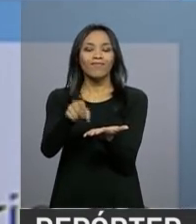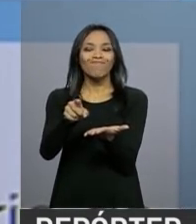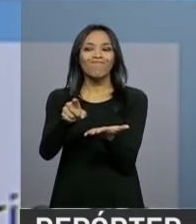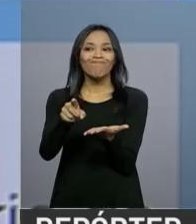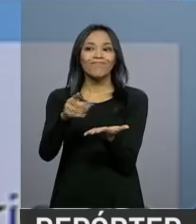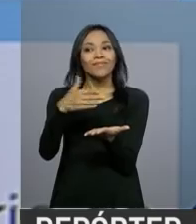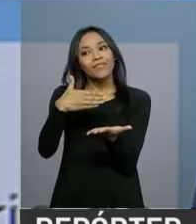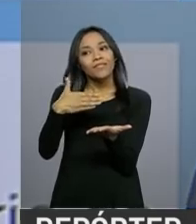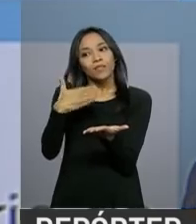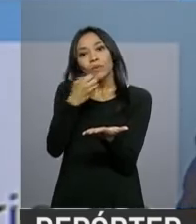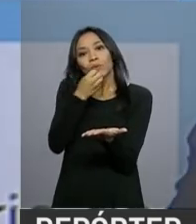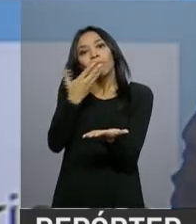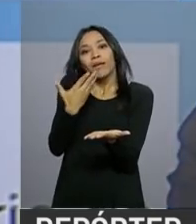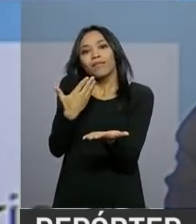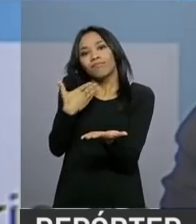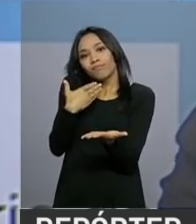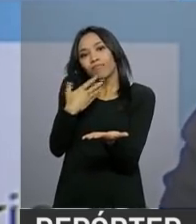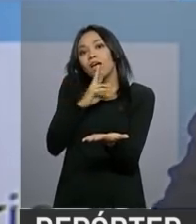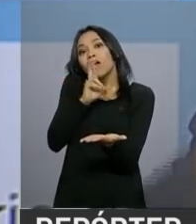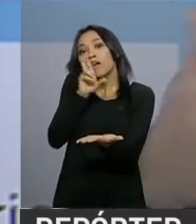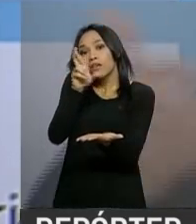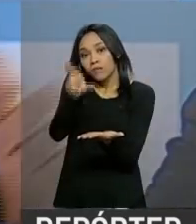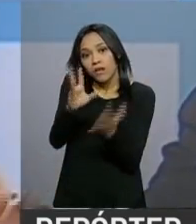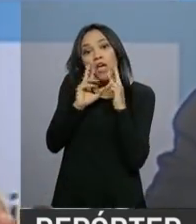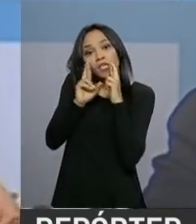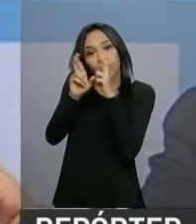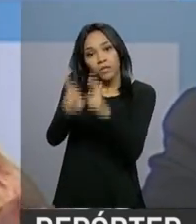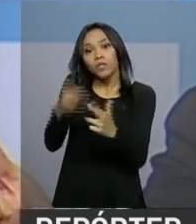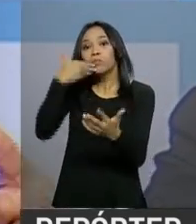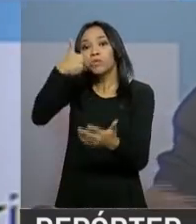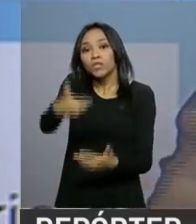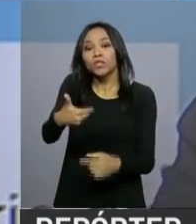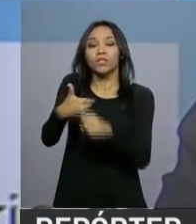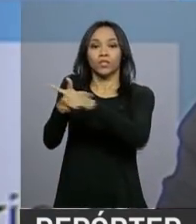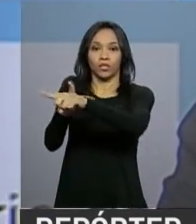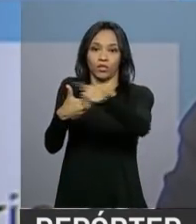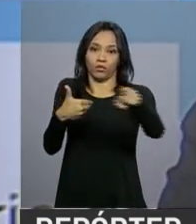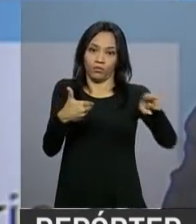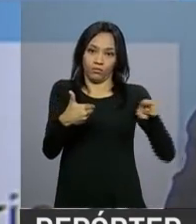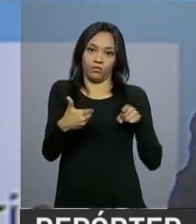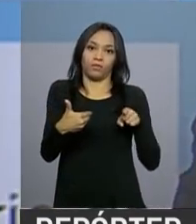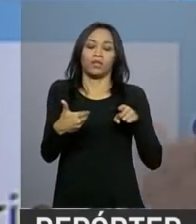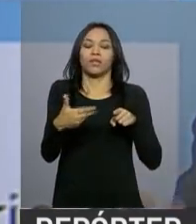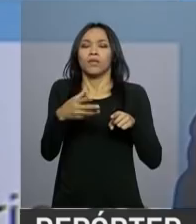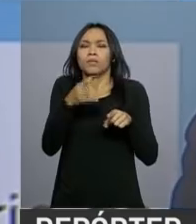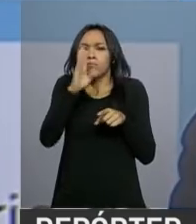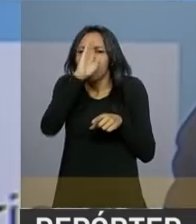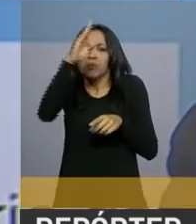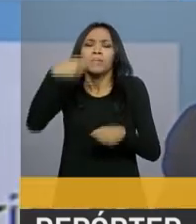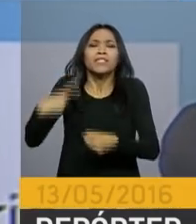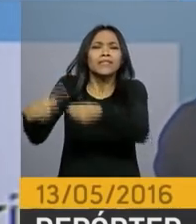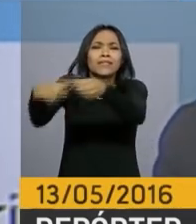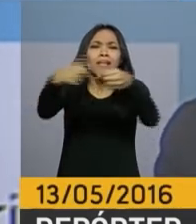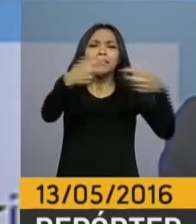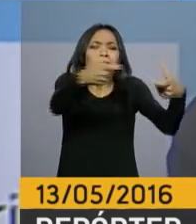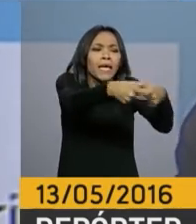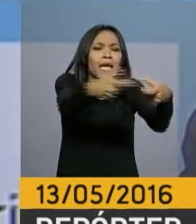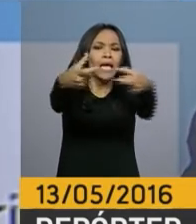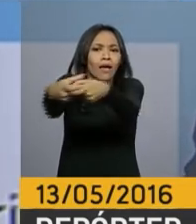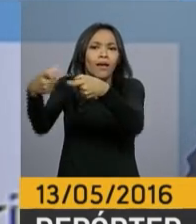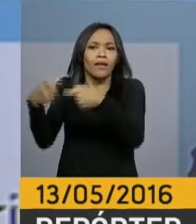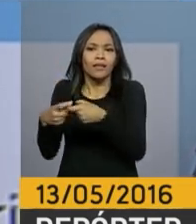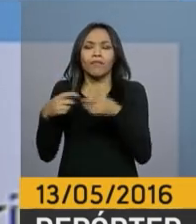dos Municípios os prefeitos especialmente cidade pequenas estavam Eh vamos dizer assim ansiosos